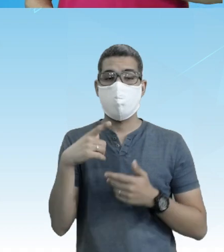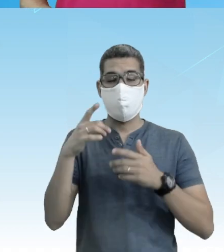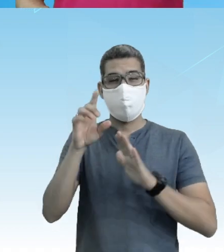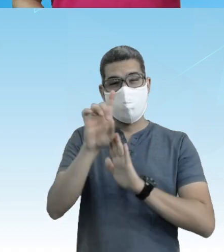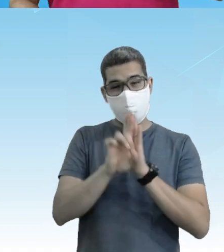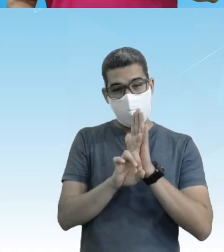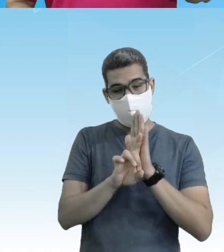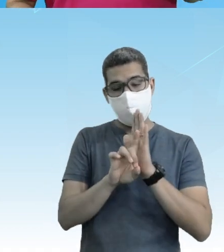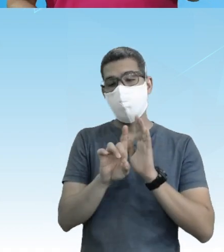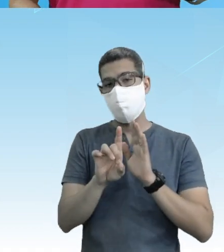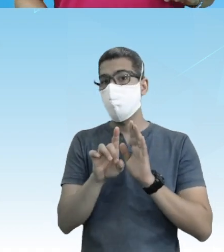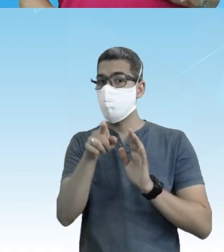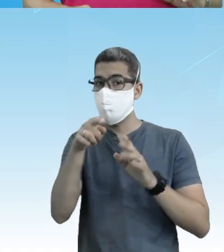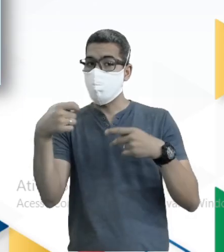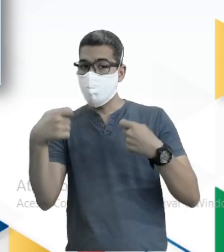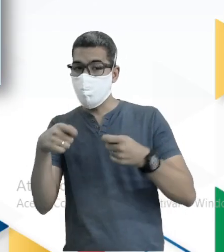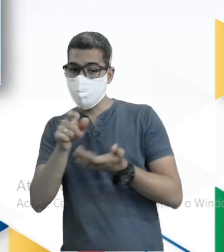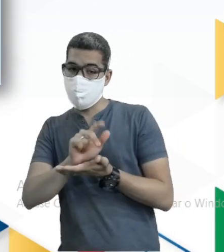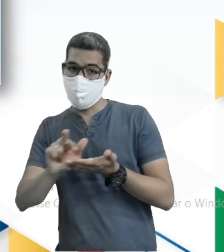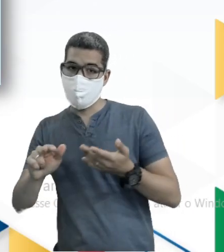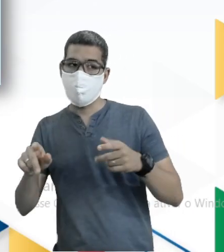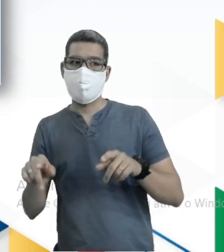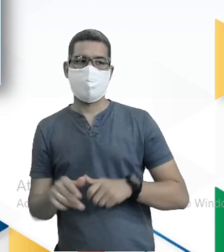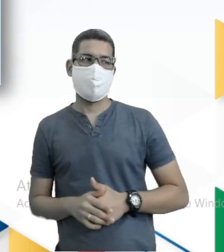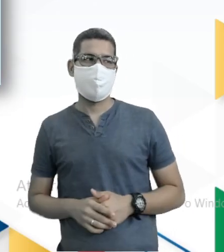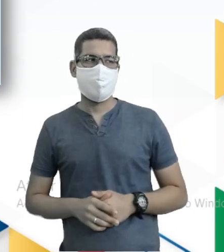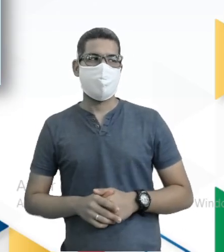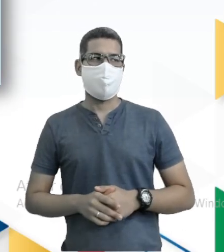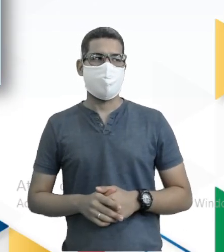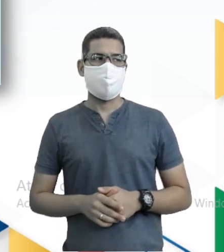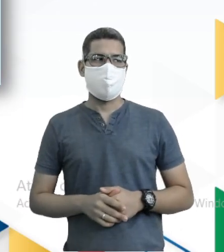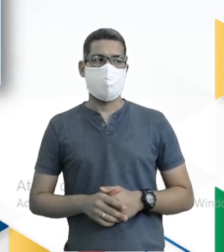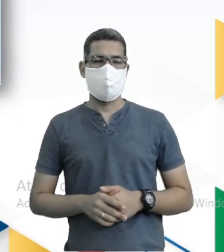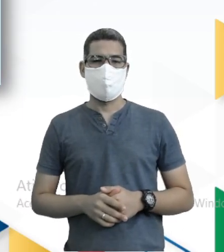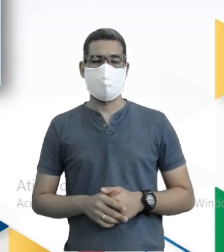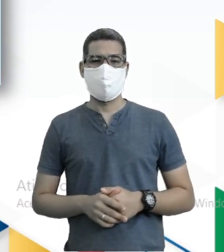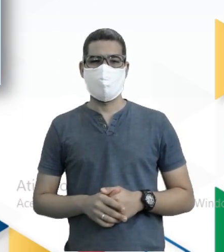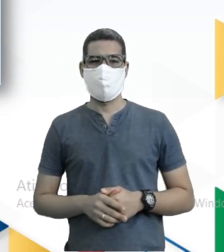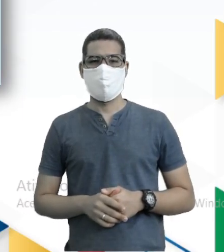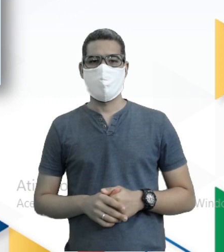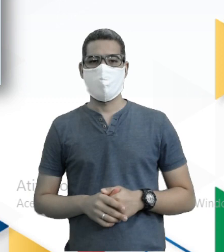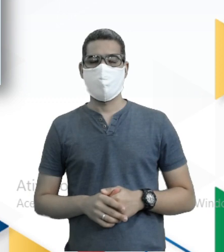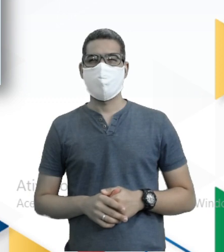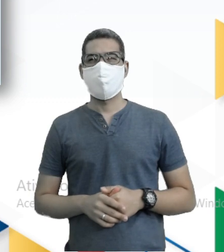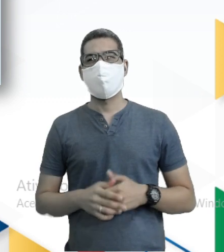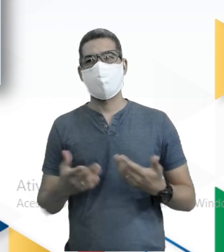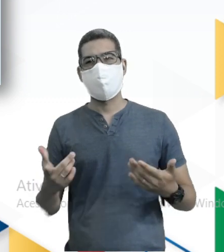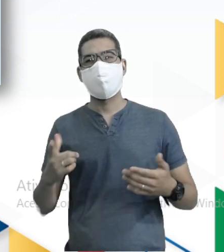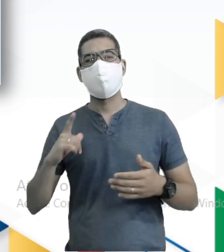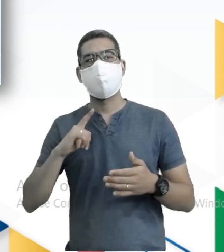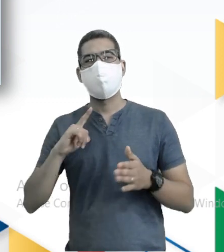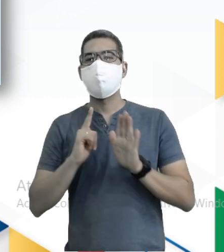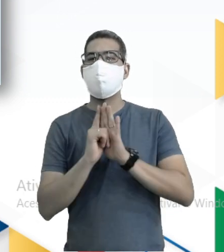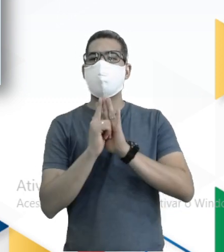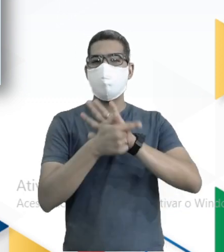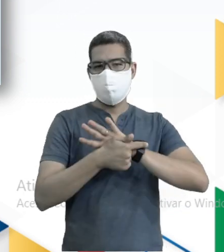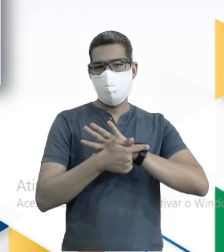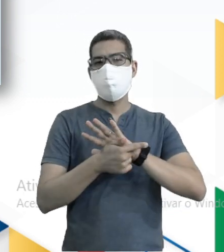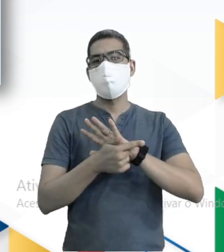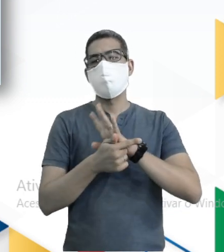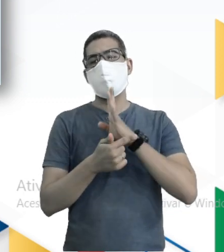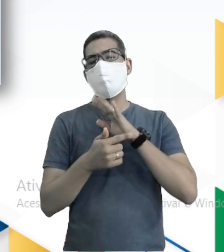Então vamos caminhando. Aqui trago para vocês a seguinte questão. Os gêneros mais conhecidos como